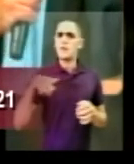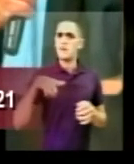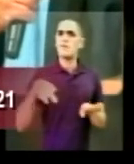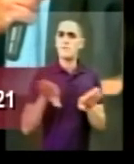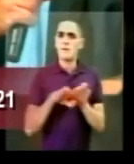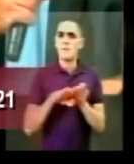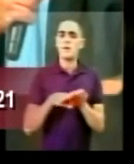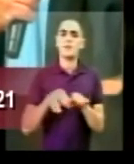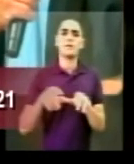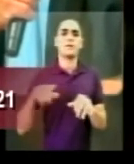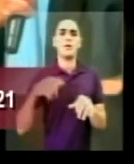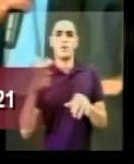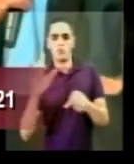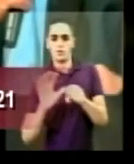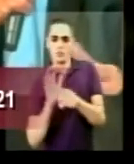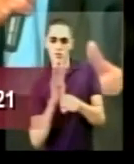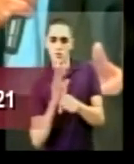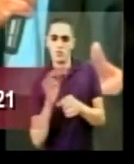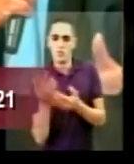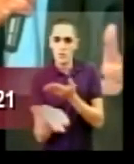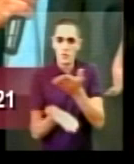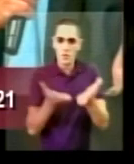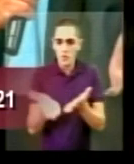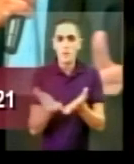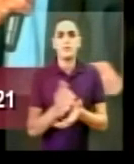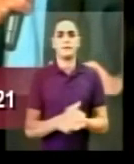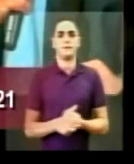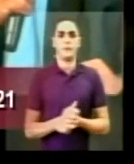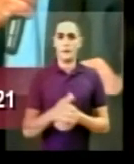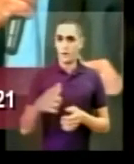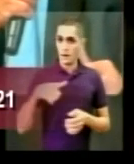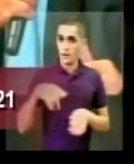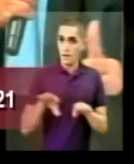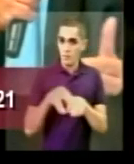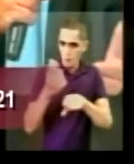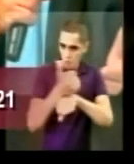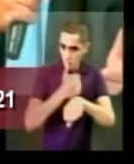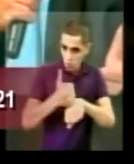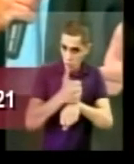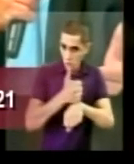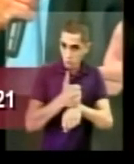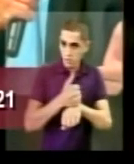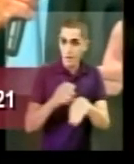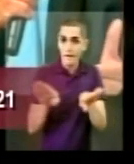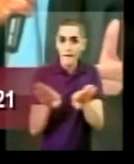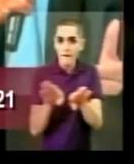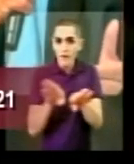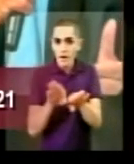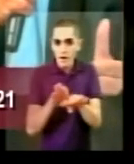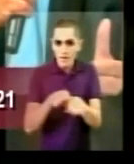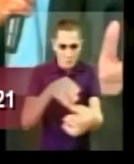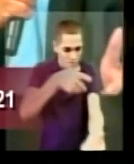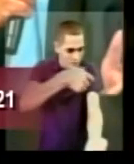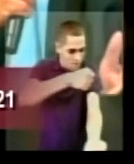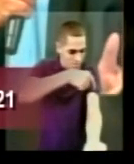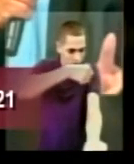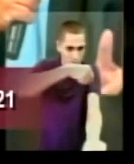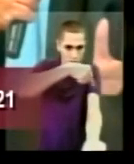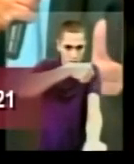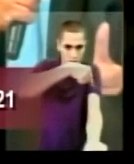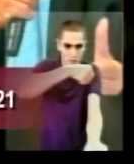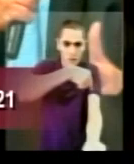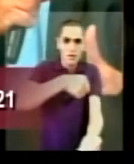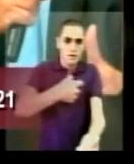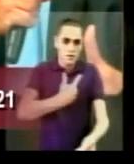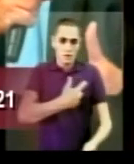E profissionais de hemodiálise. Vocês sabem que a diálise é um importante tratamento na insuficiência renal